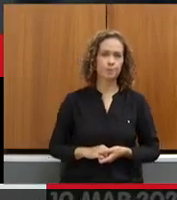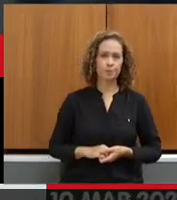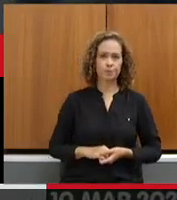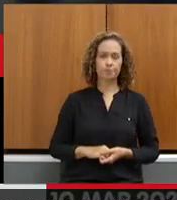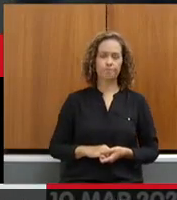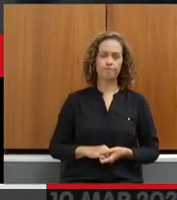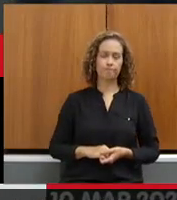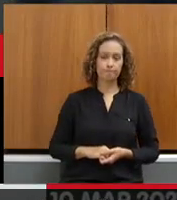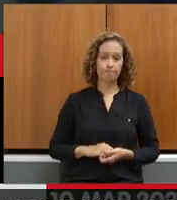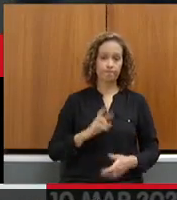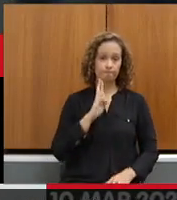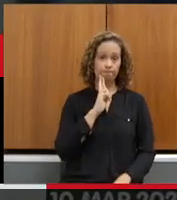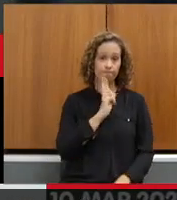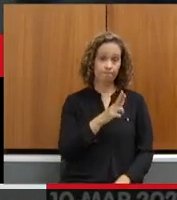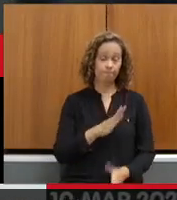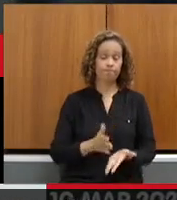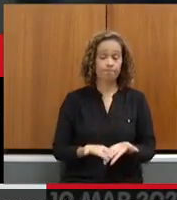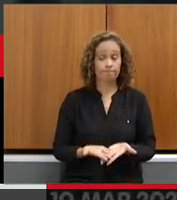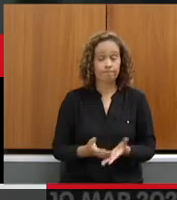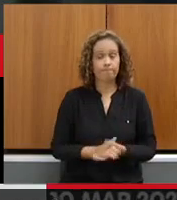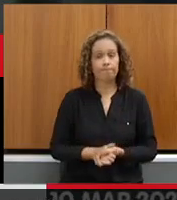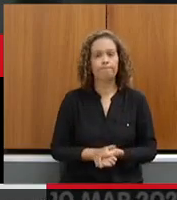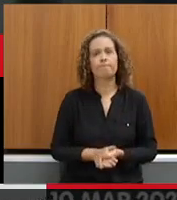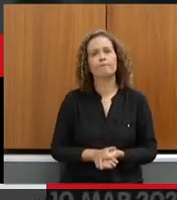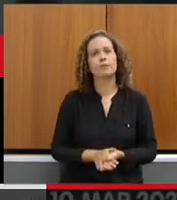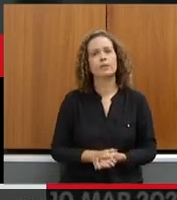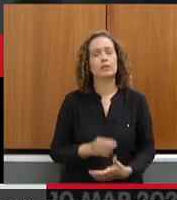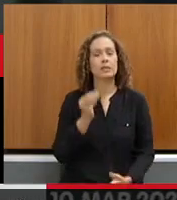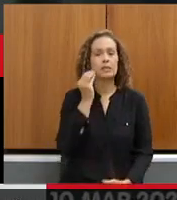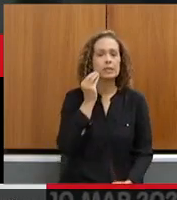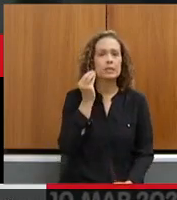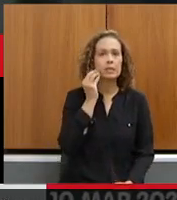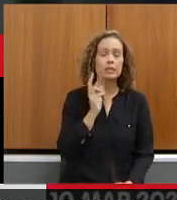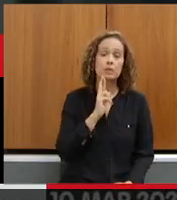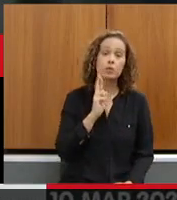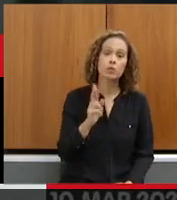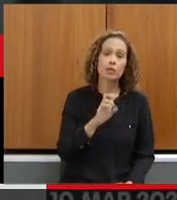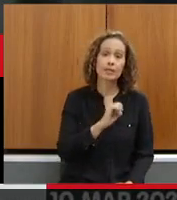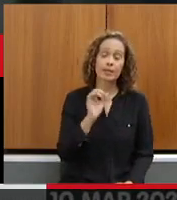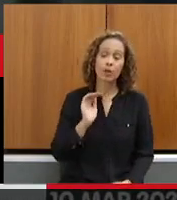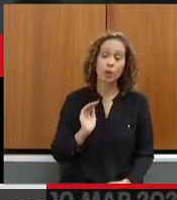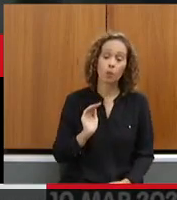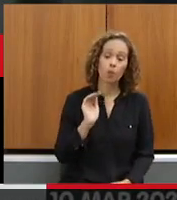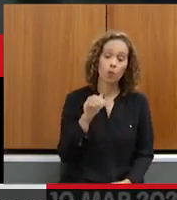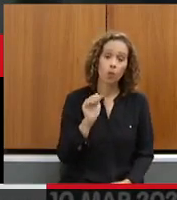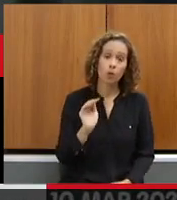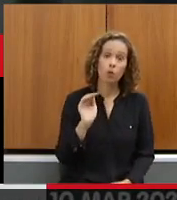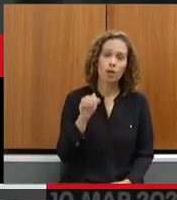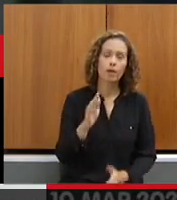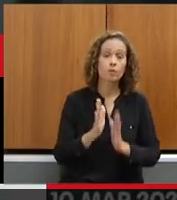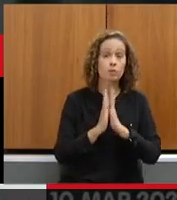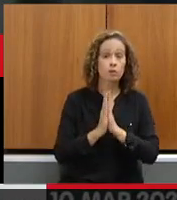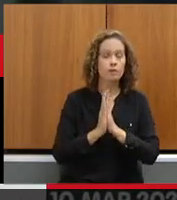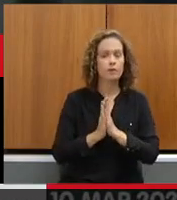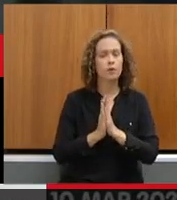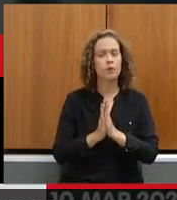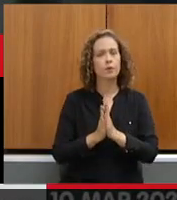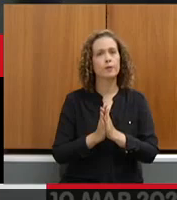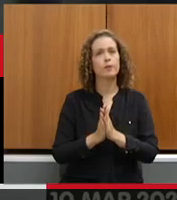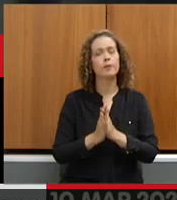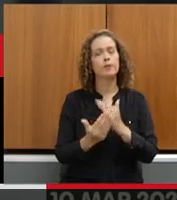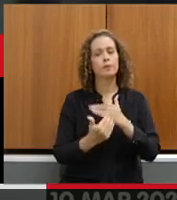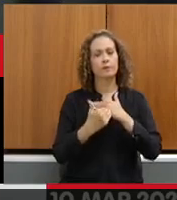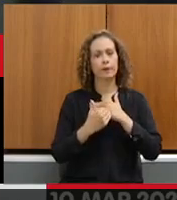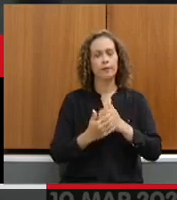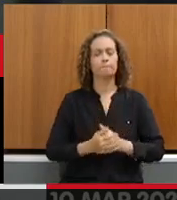e eu vou tentar responder o simples Deputado sei se eu pular o consumir Milena por favor em